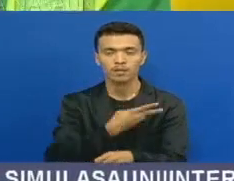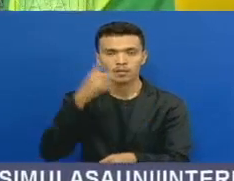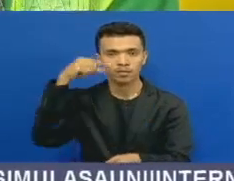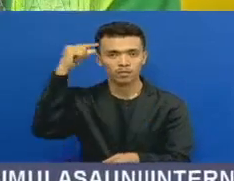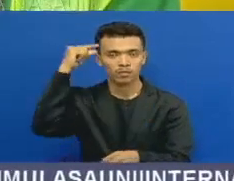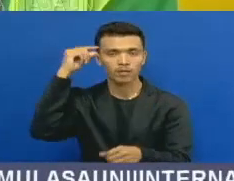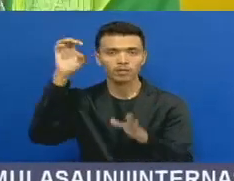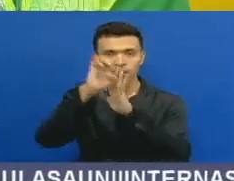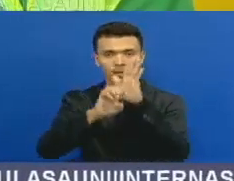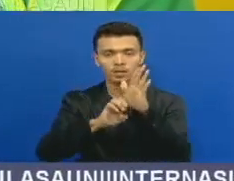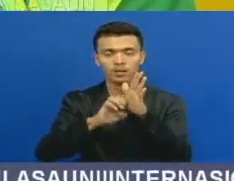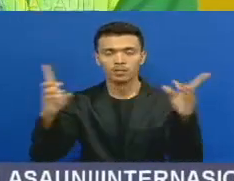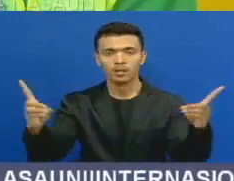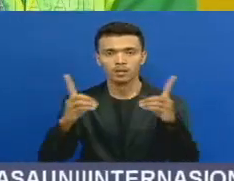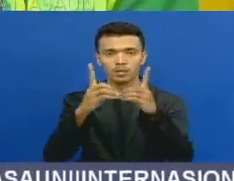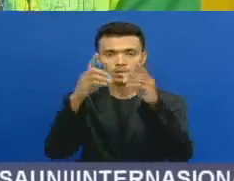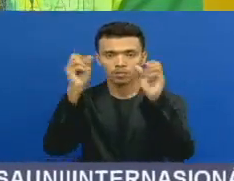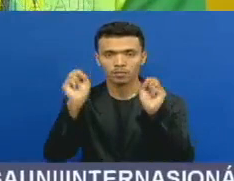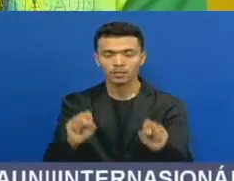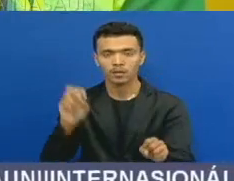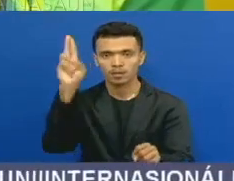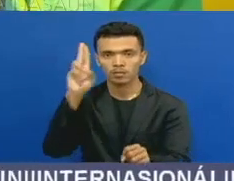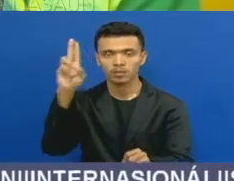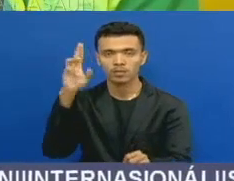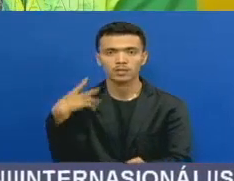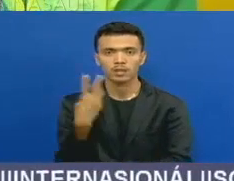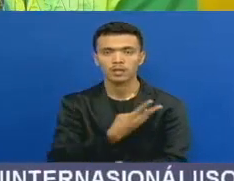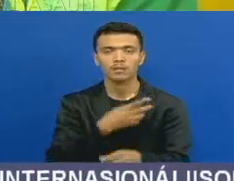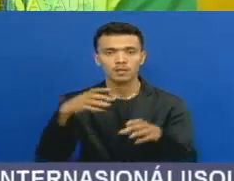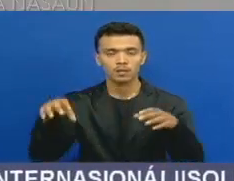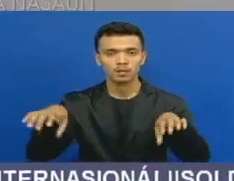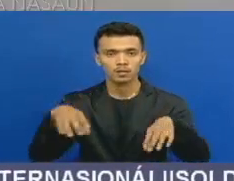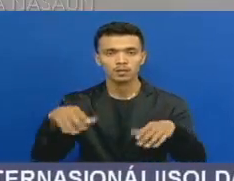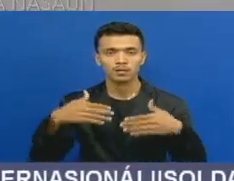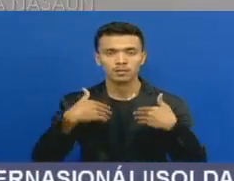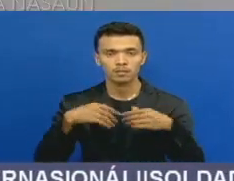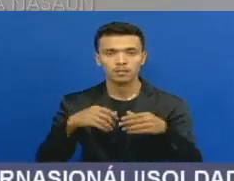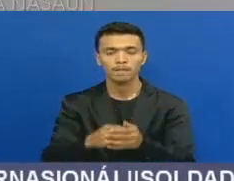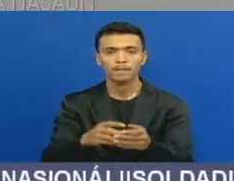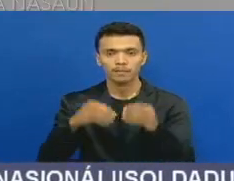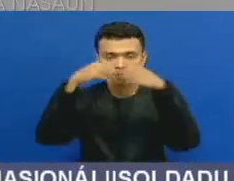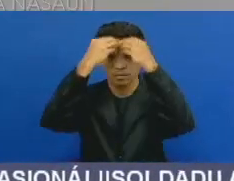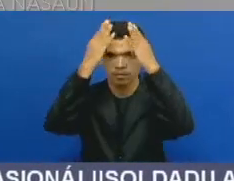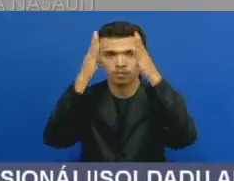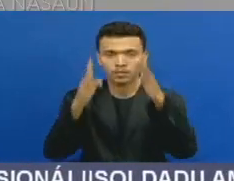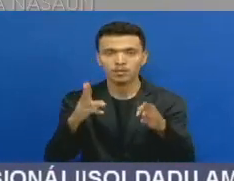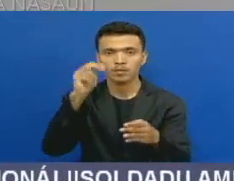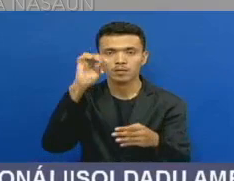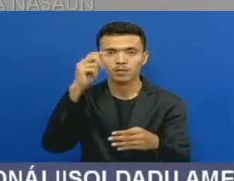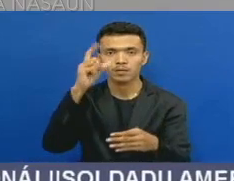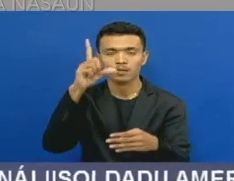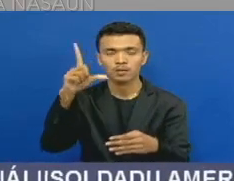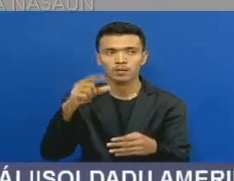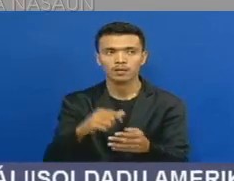estado enfrenta, a tu Belo utiliza a minha recursos ne bem que ia. Docente UNITL, Departamento de Engenharia